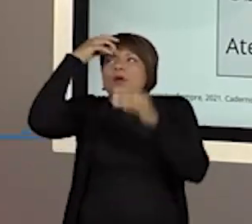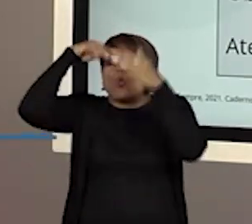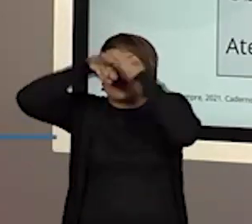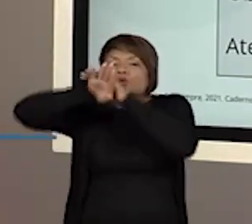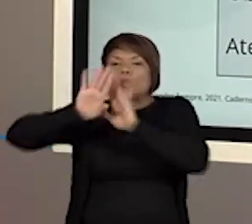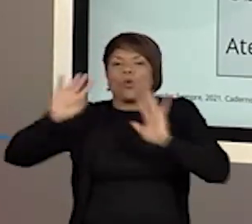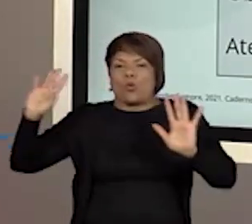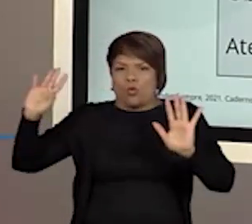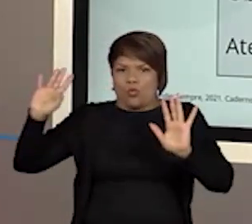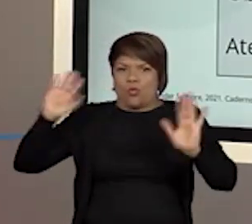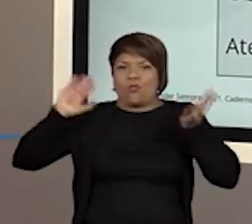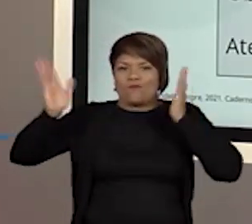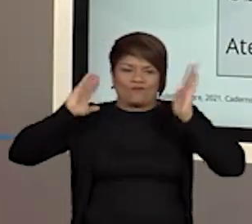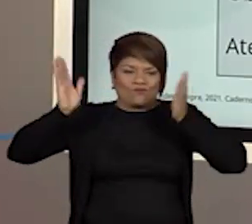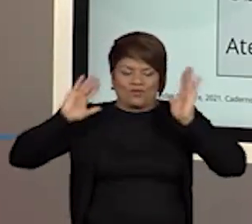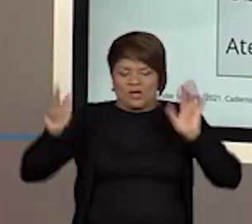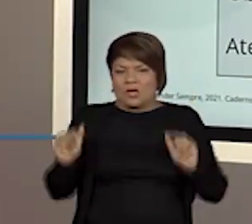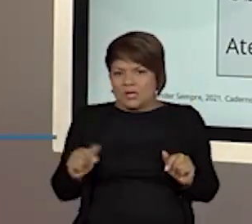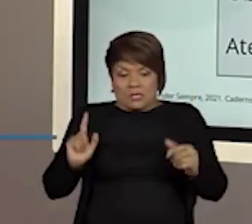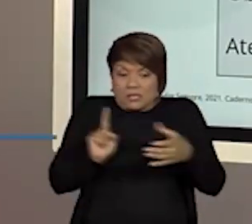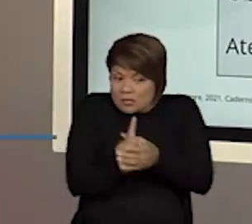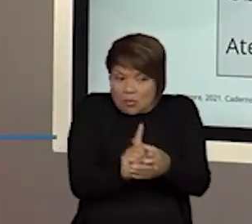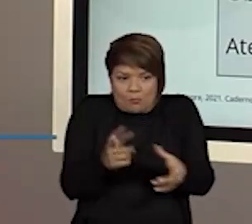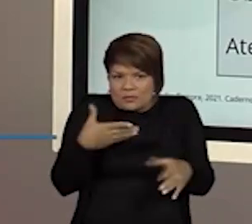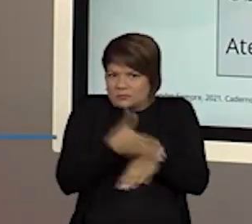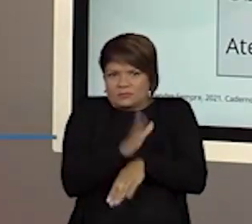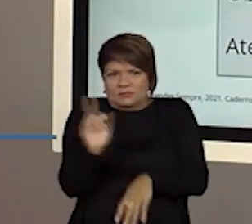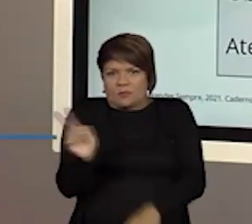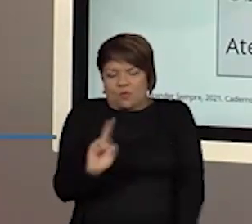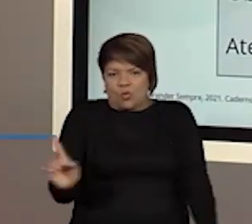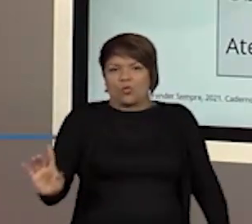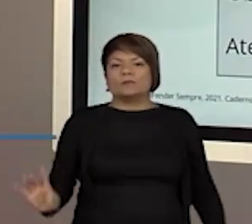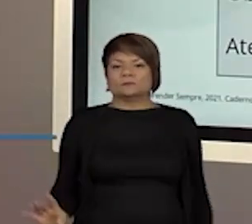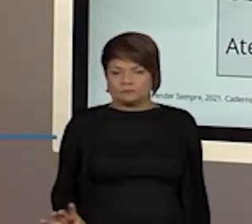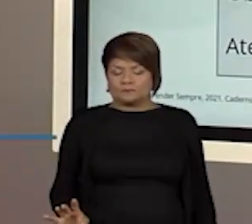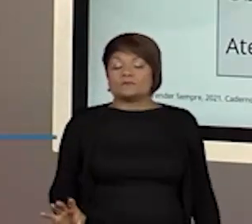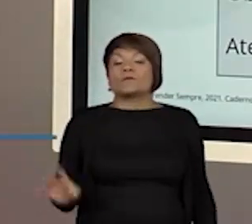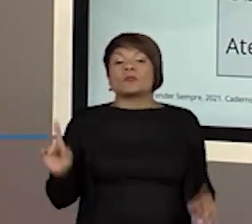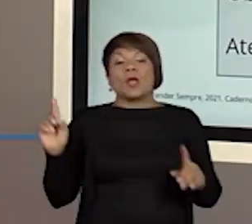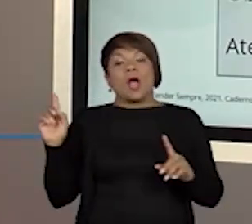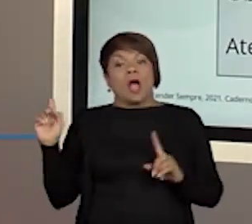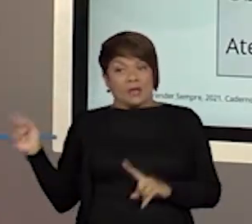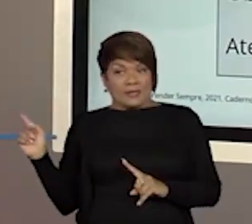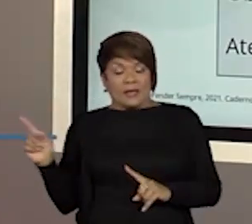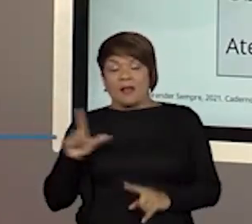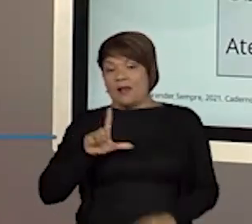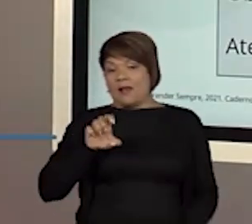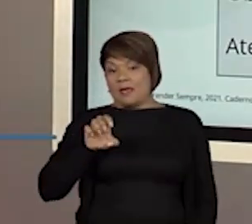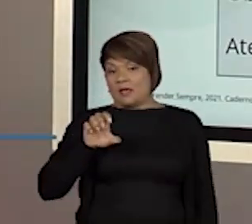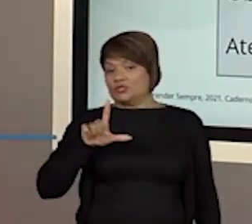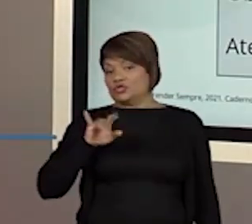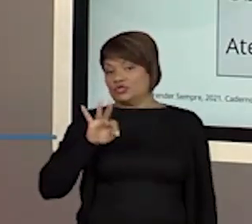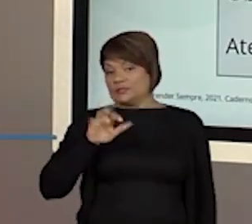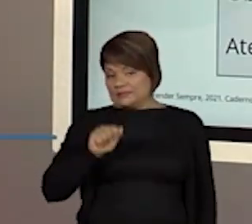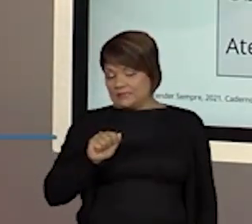vivenciou essa época do acontecimento. É uma coisa que aconteceu com ela. No caso aqui, a Letícia passou um final de semana super